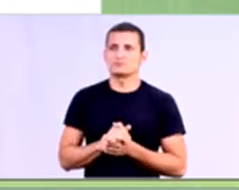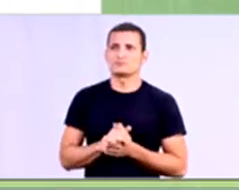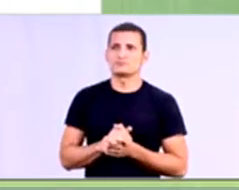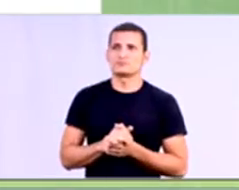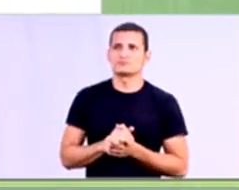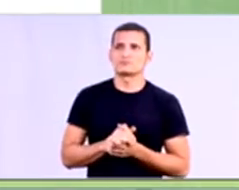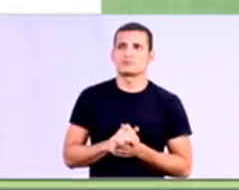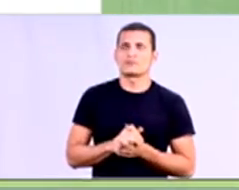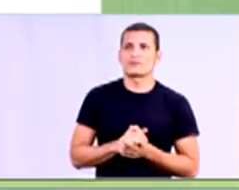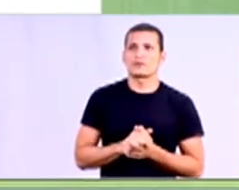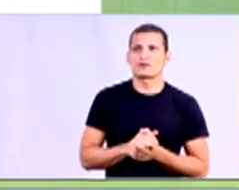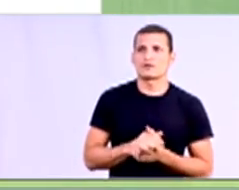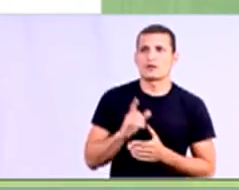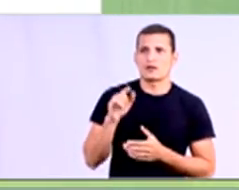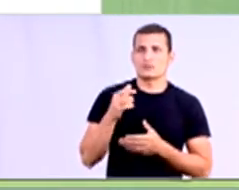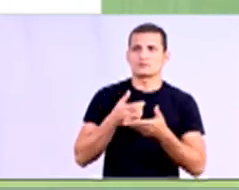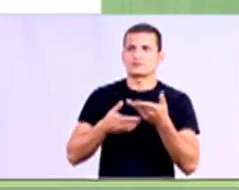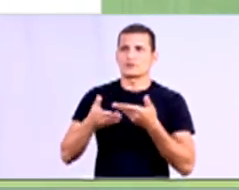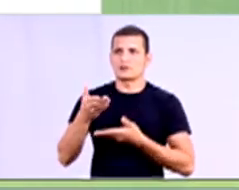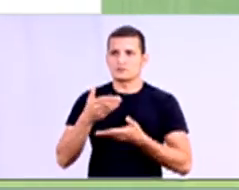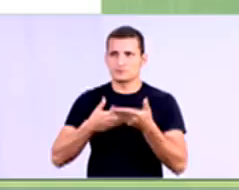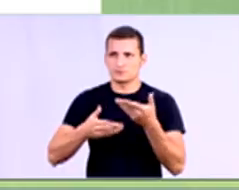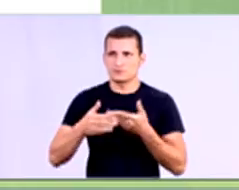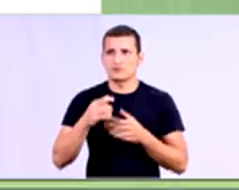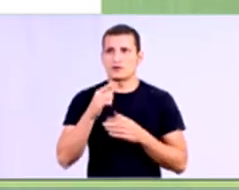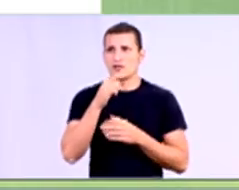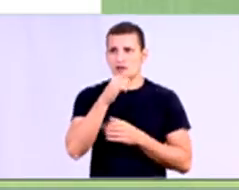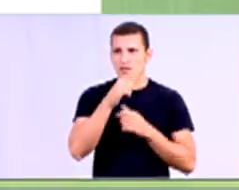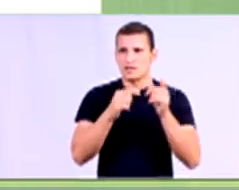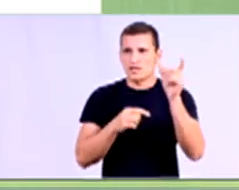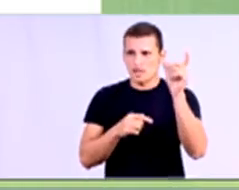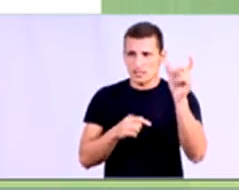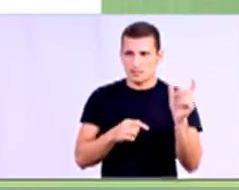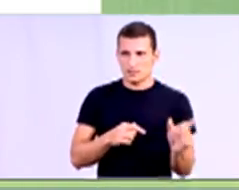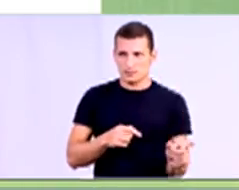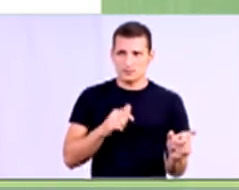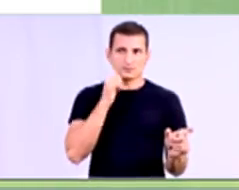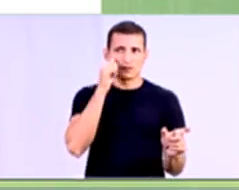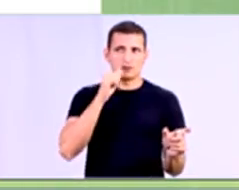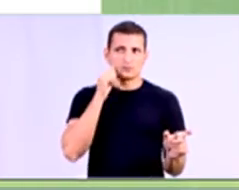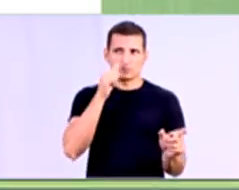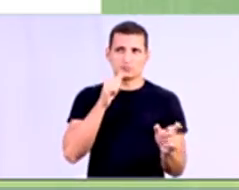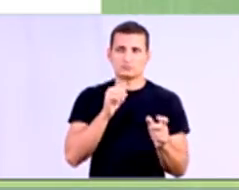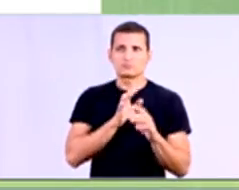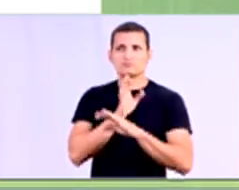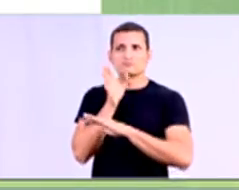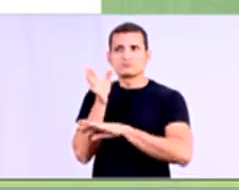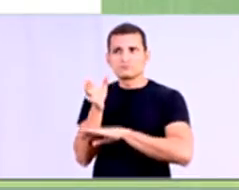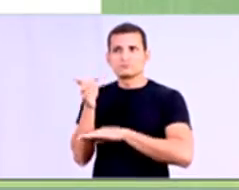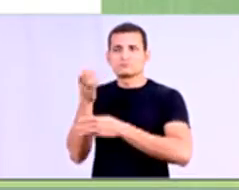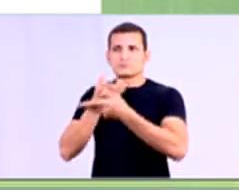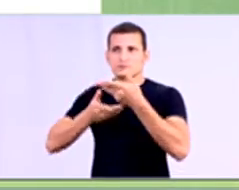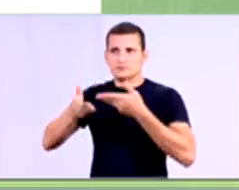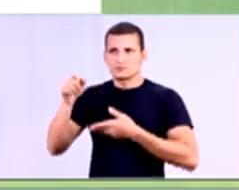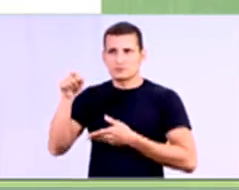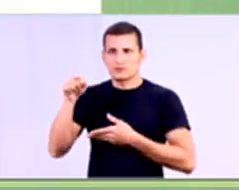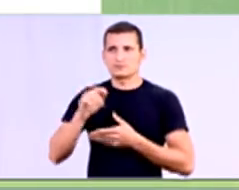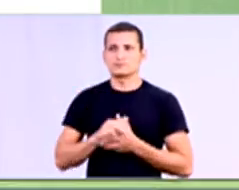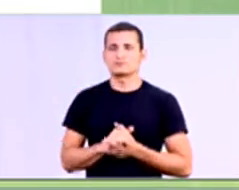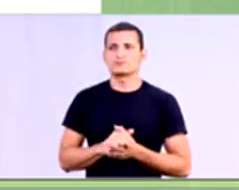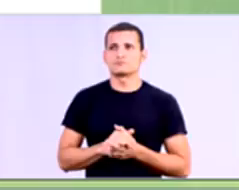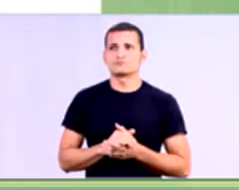isso? São as interações que o meu ator cliente deve fazer em cima desse